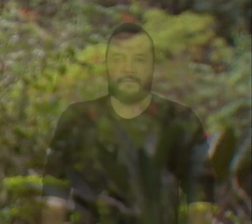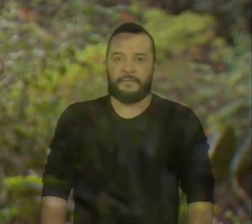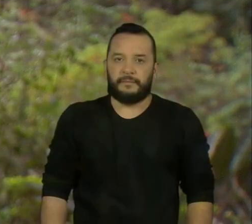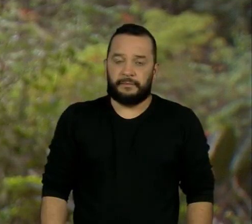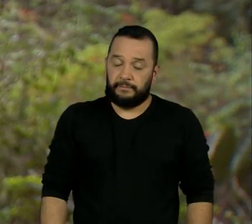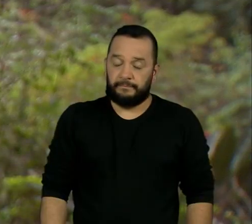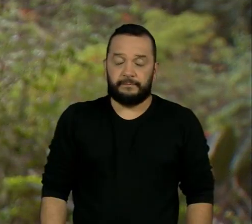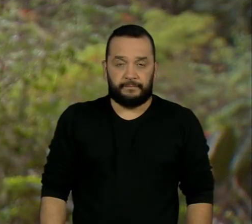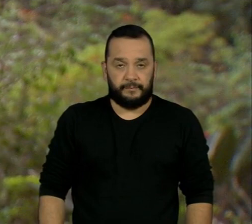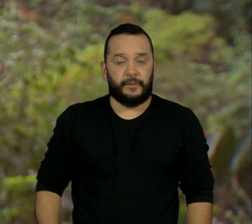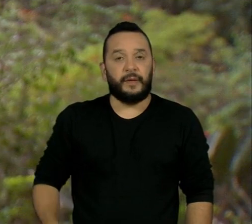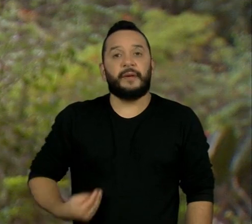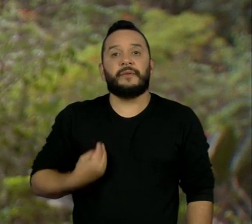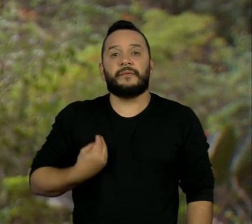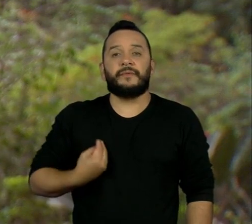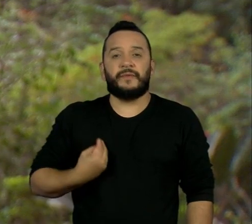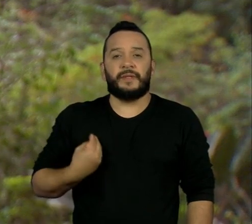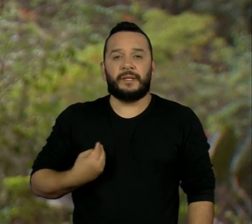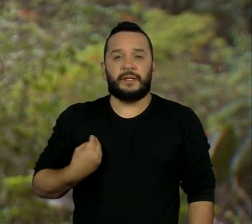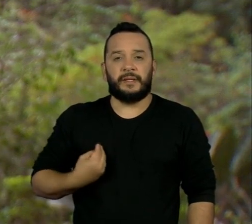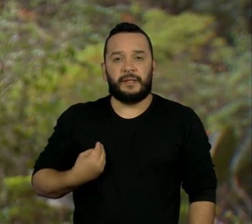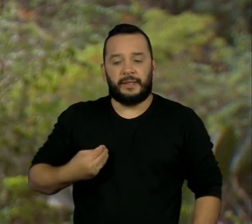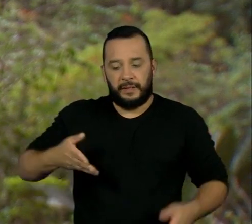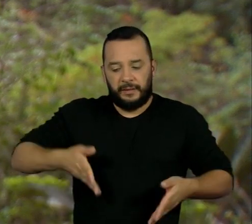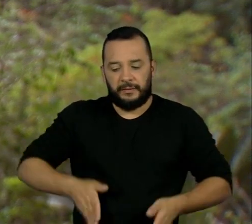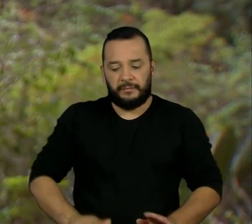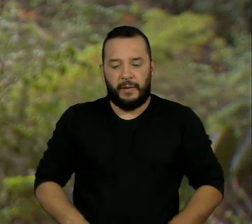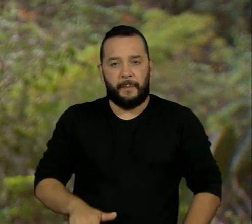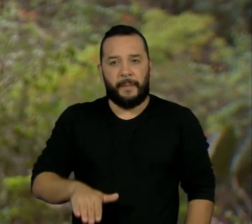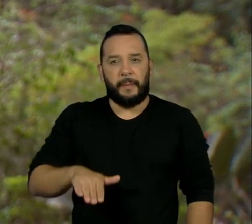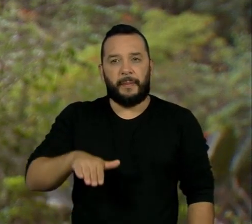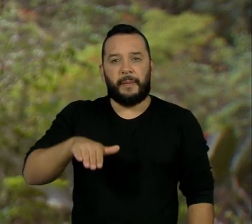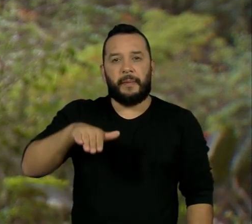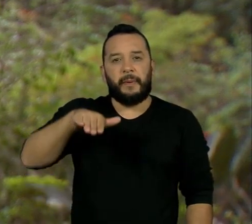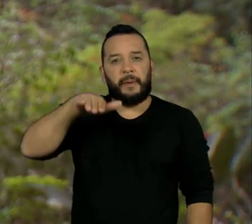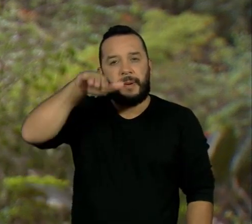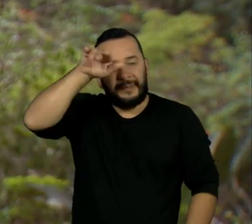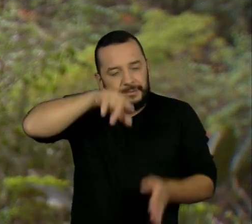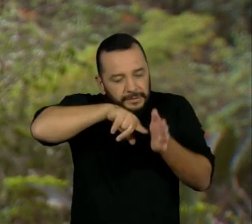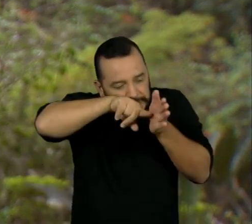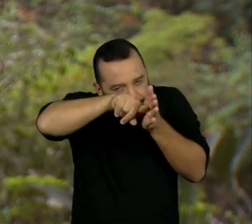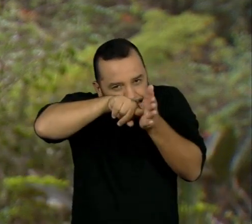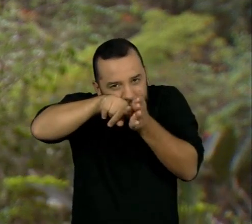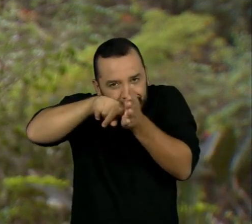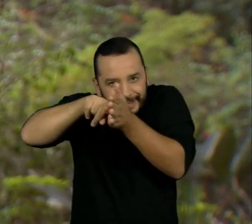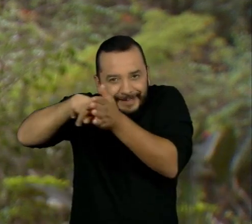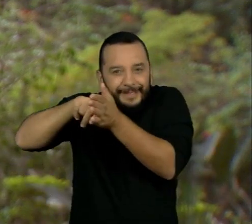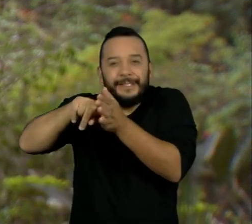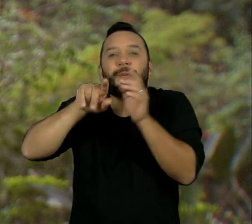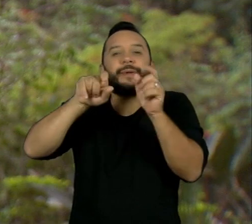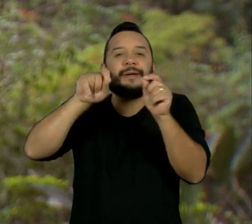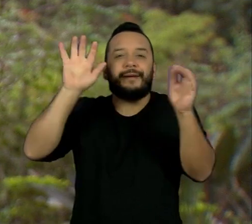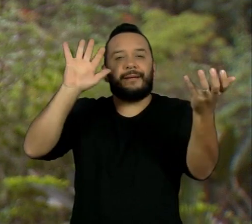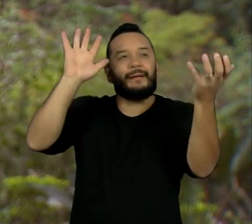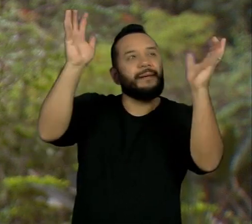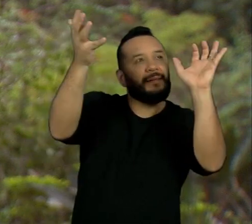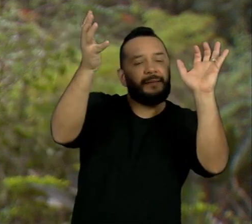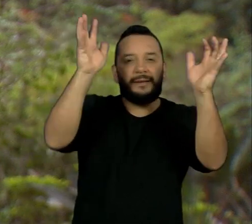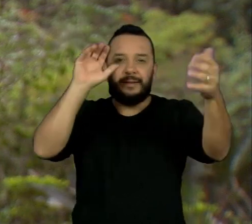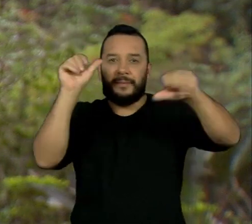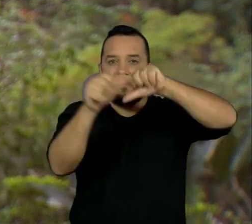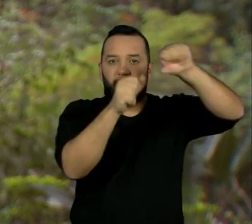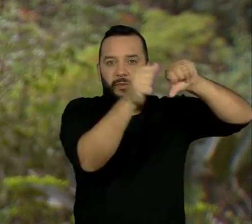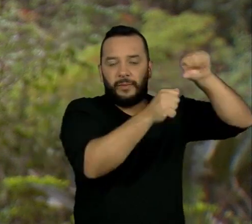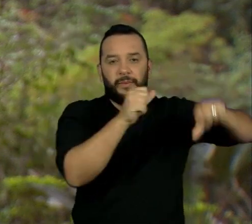Uma vida inteira dedicada ao estudo das mudanças climáticas. O pesquisador Carlos Nobre revela que o ponto de